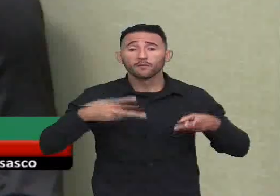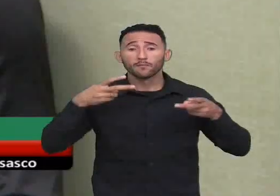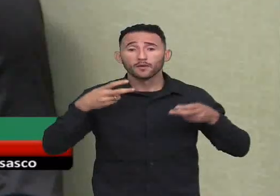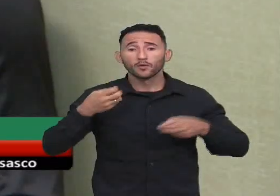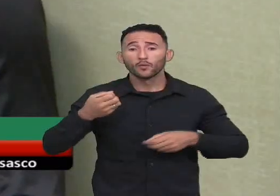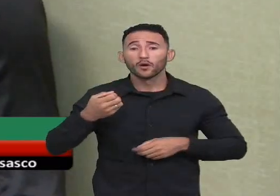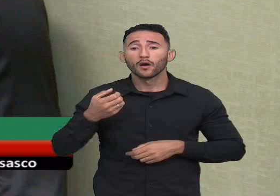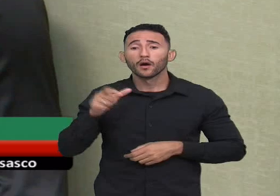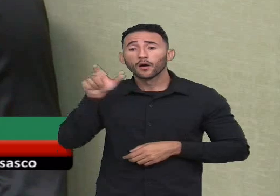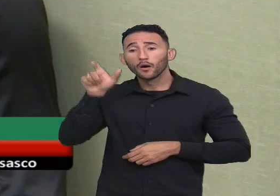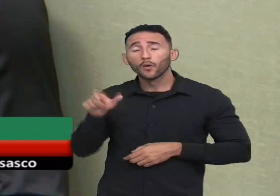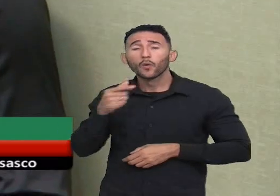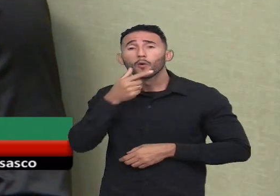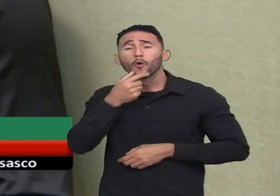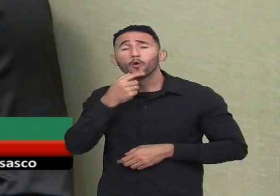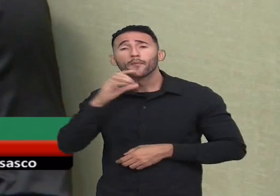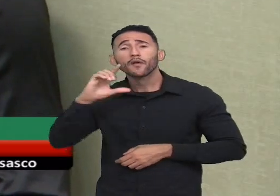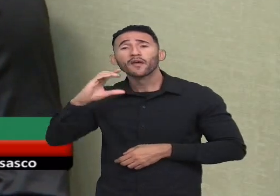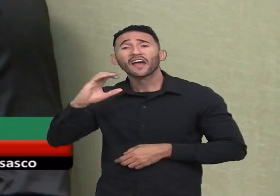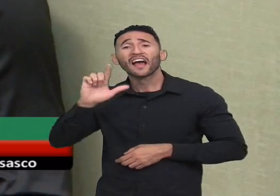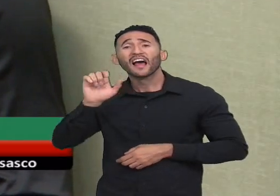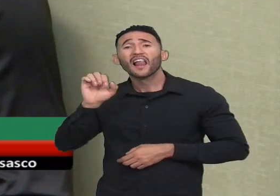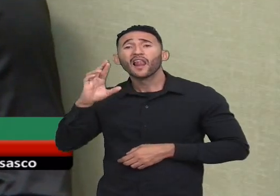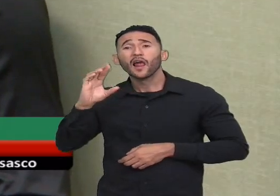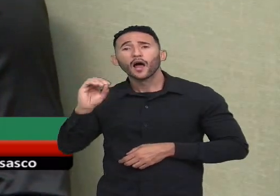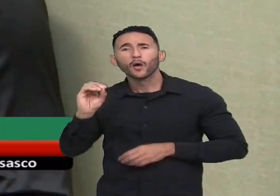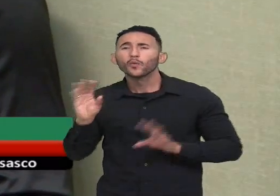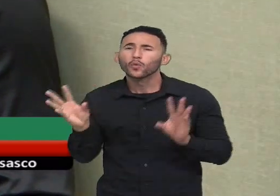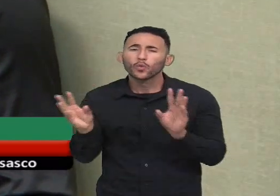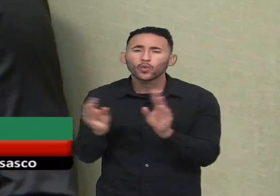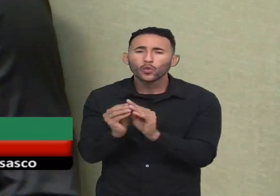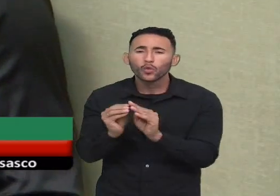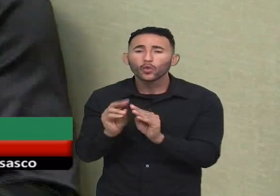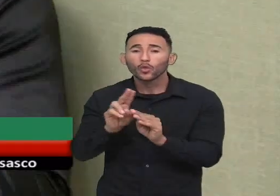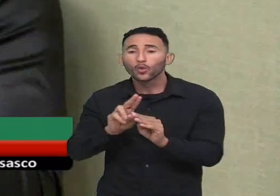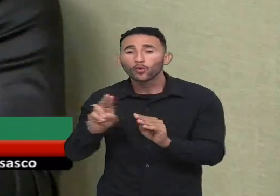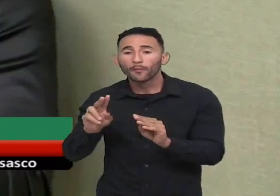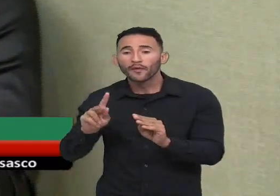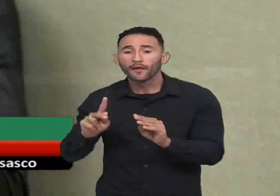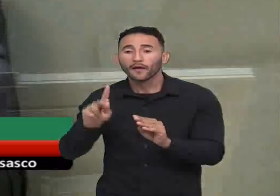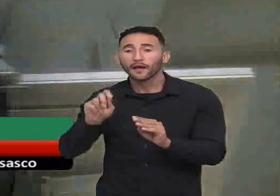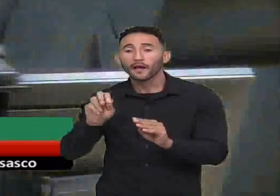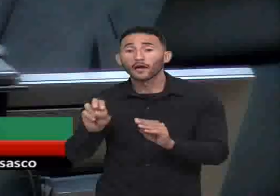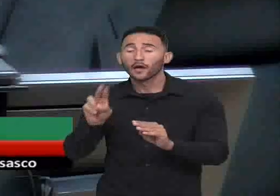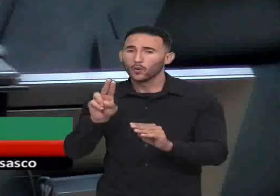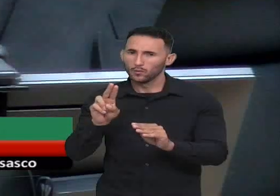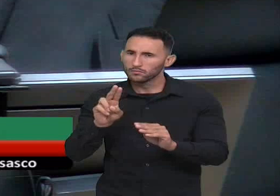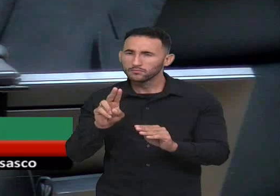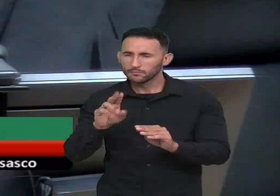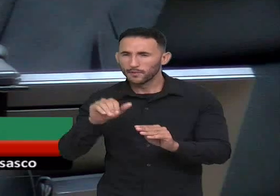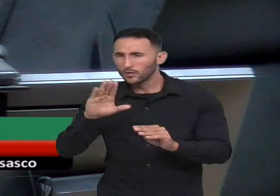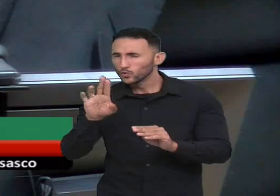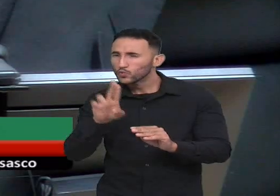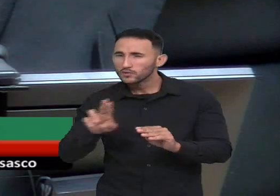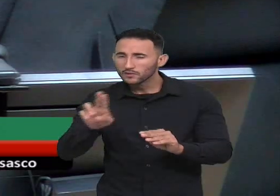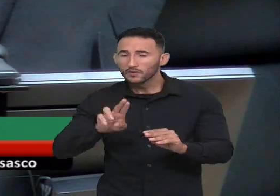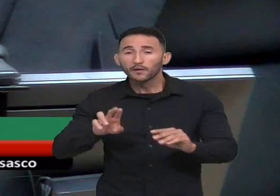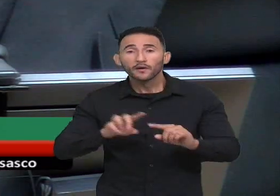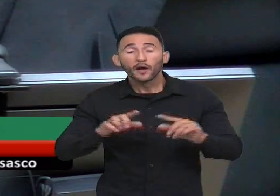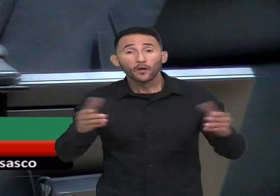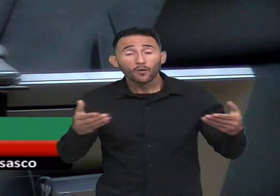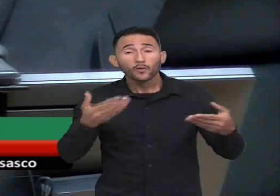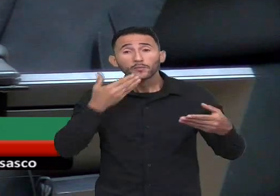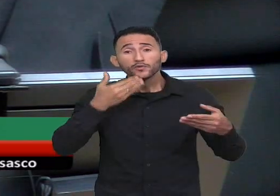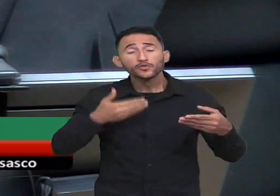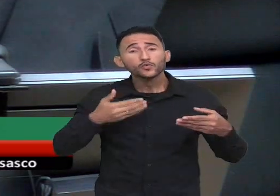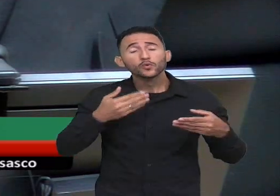Claro Lopes, o CAL, pelo exemplo de superação e sucesso. Está em votação o pedido